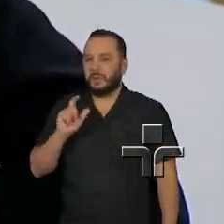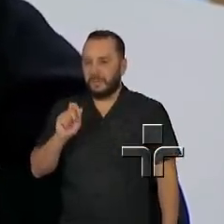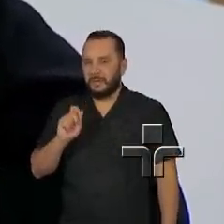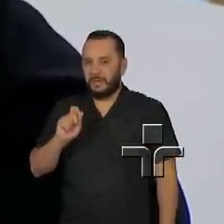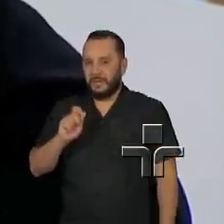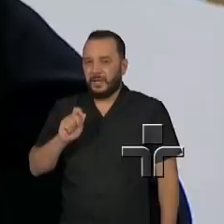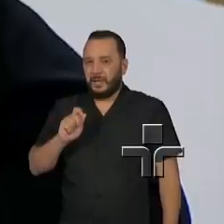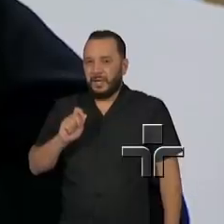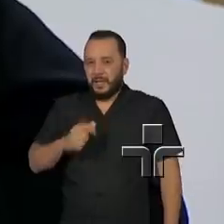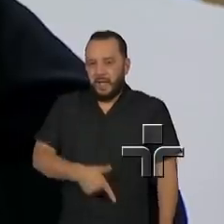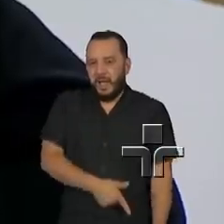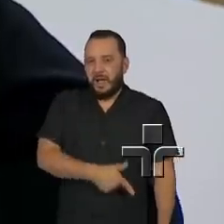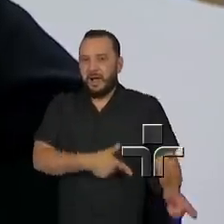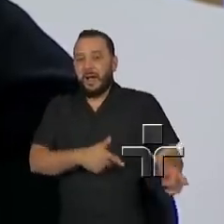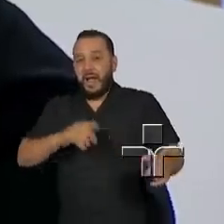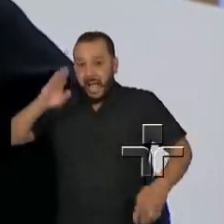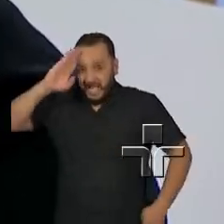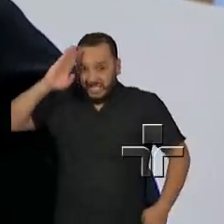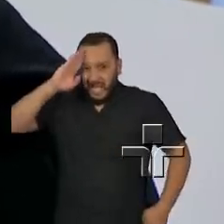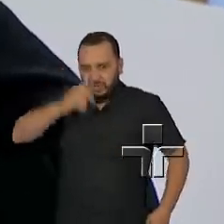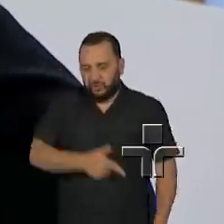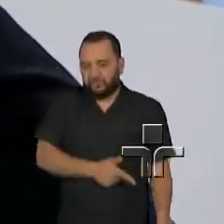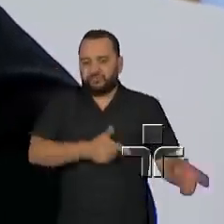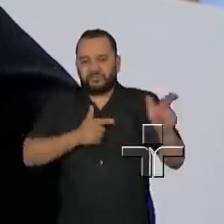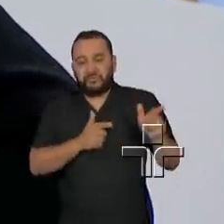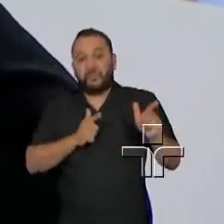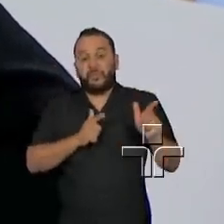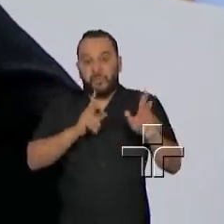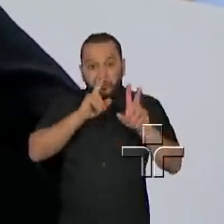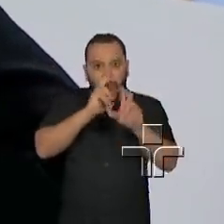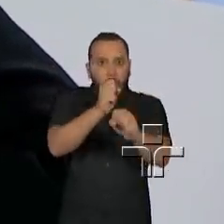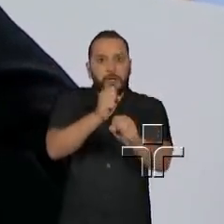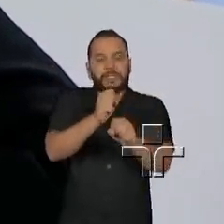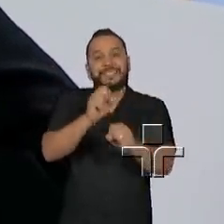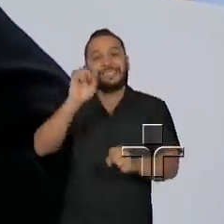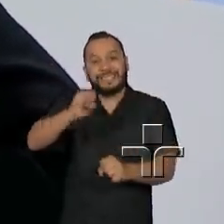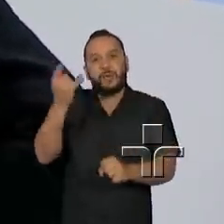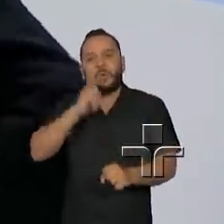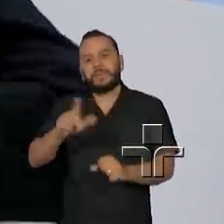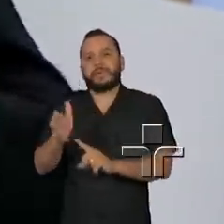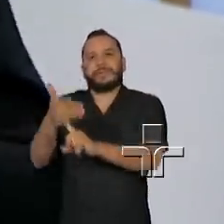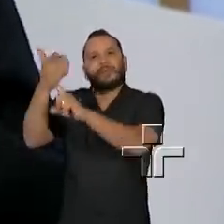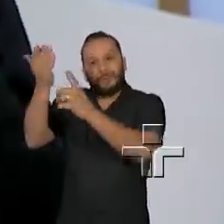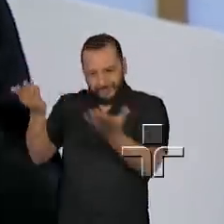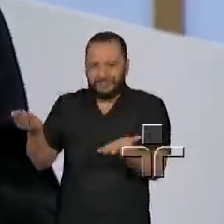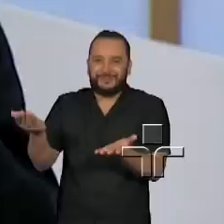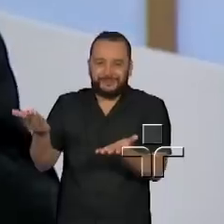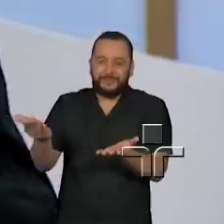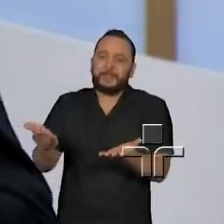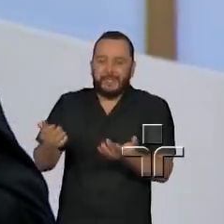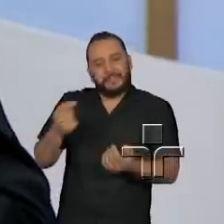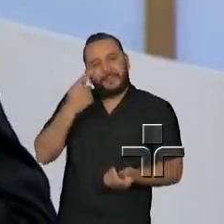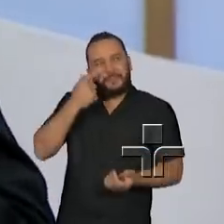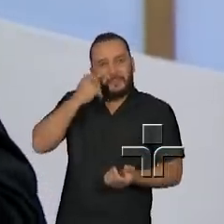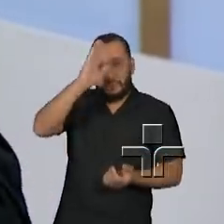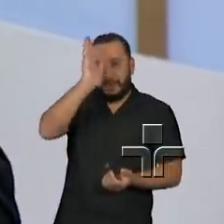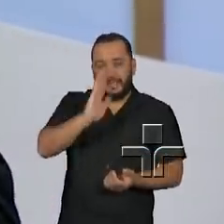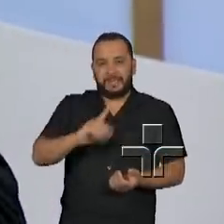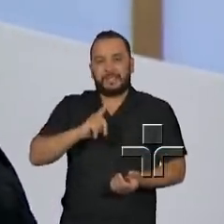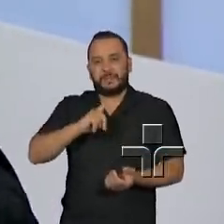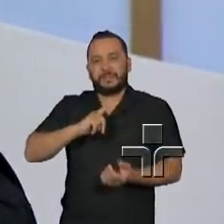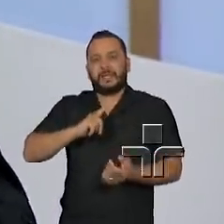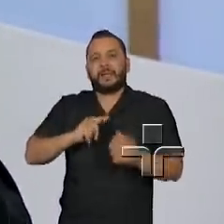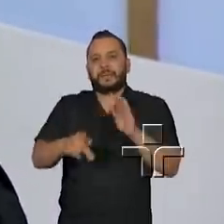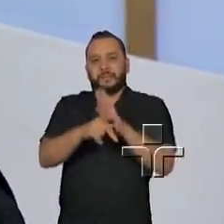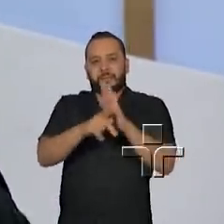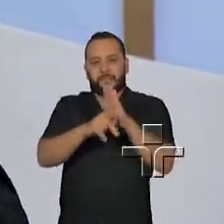existe tecnologia também nesse país. No caso brasileiro, a gente viu a fusão da Embraer com a